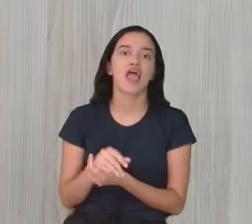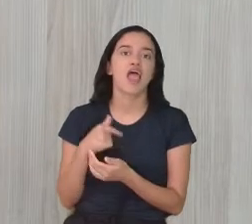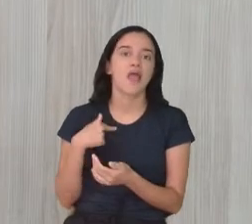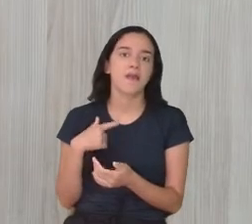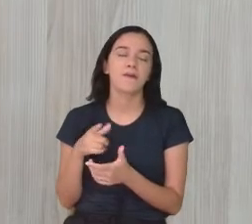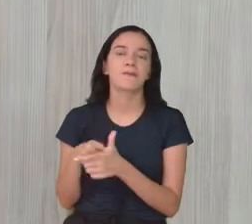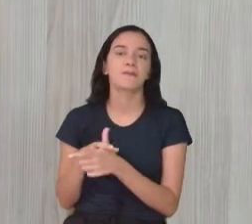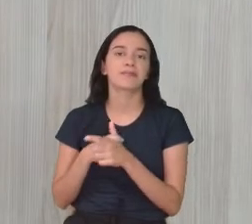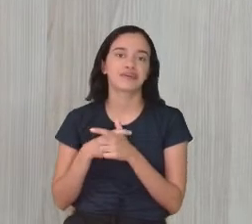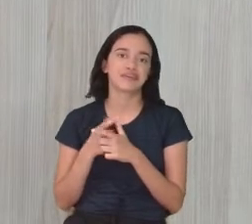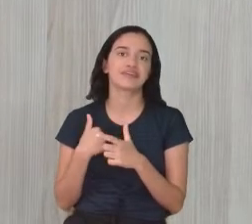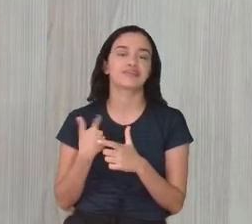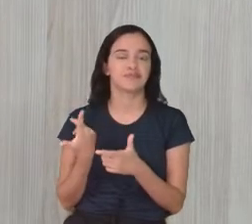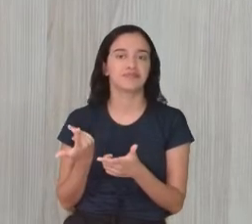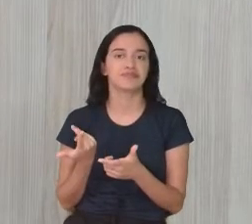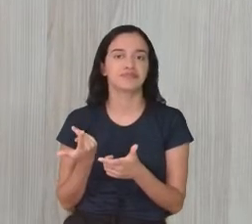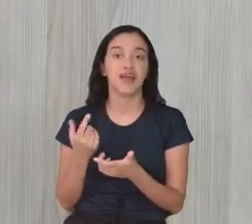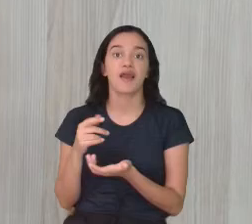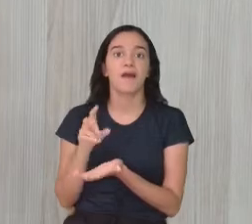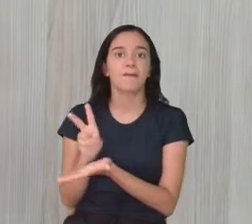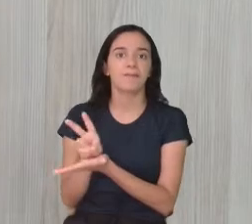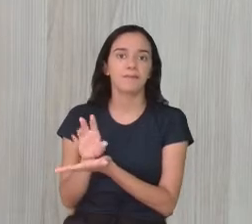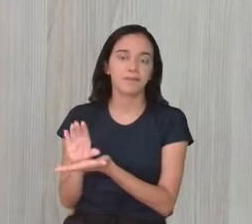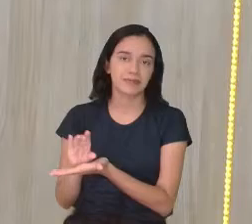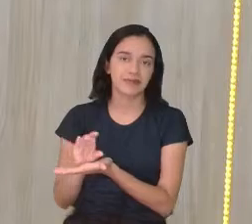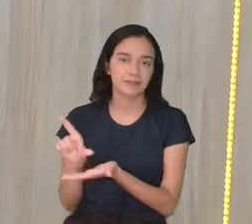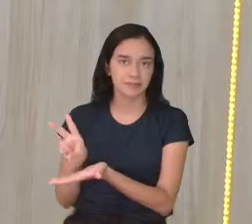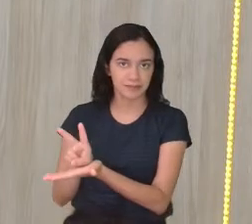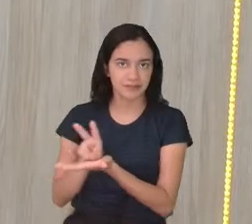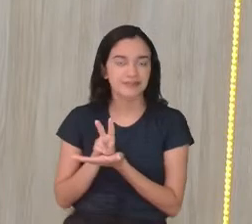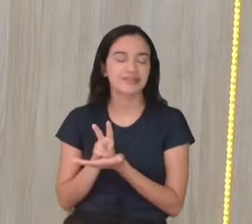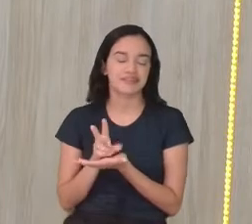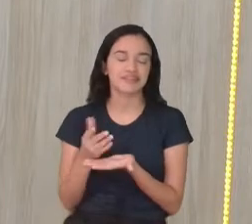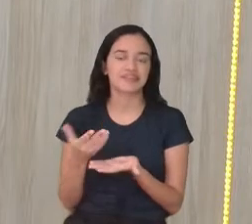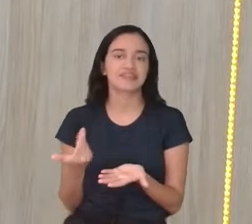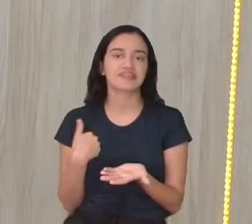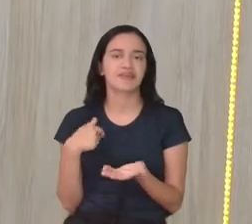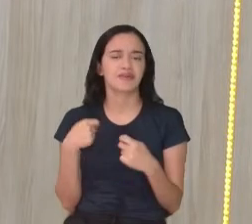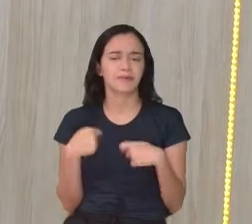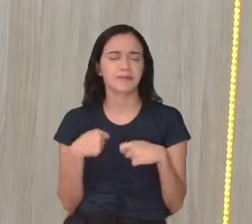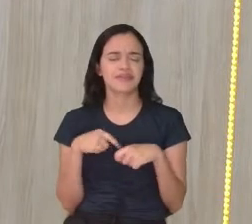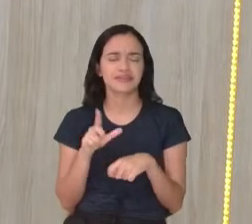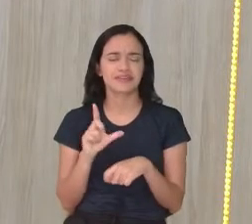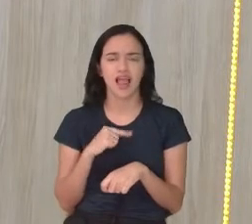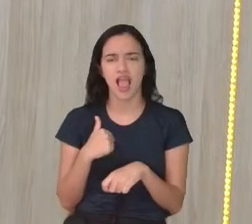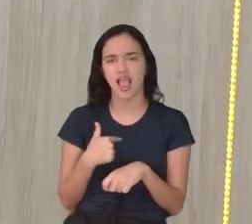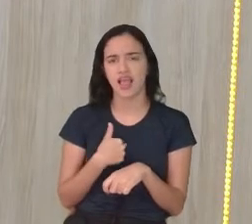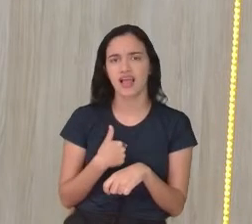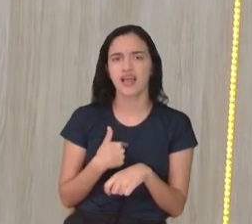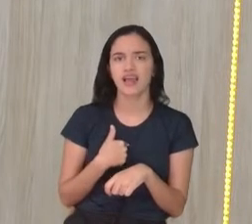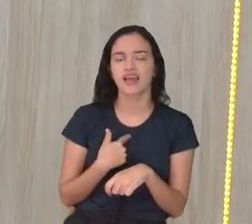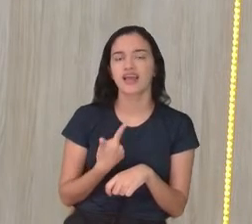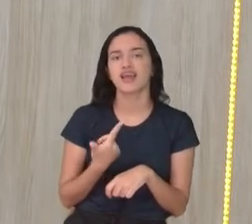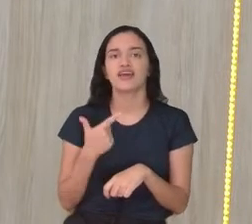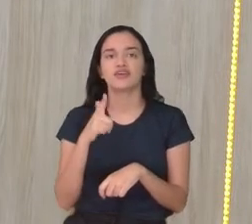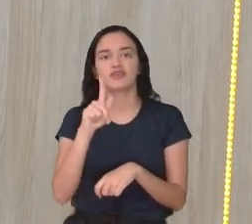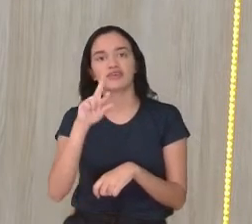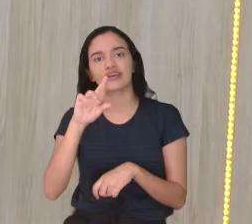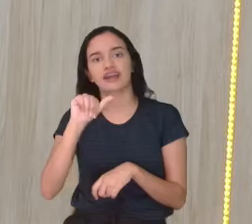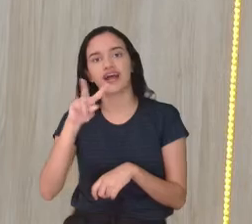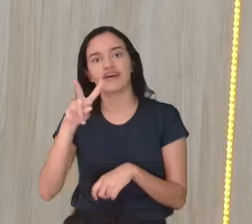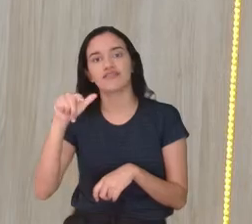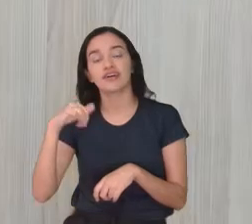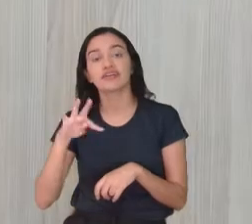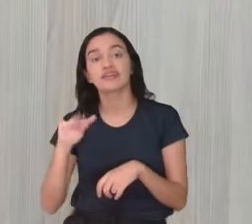né? Couro de calango lá do Agreste. Né? Eu Eita. disse, ah, precisa não, sou de Gravatar. Precisa não. É